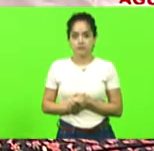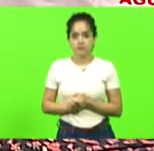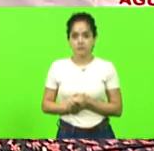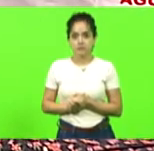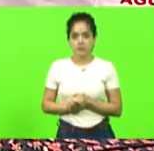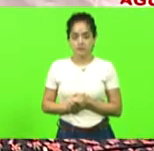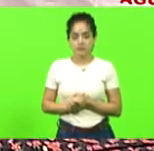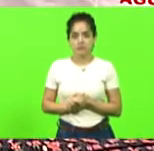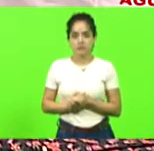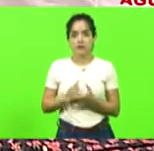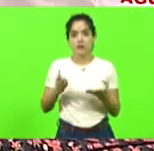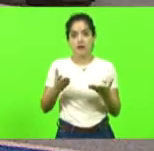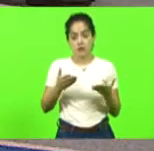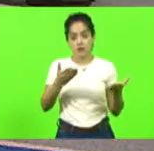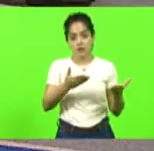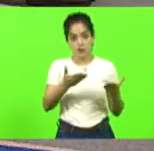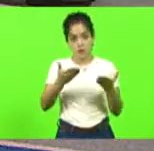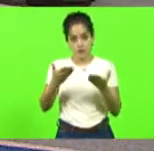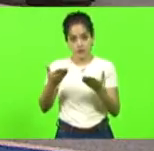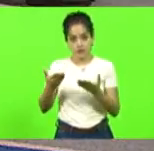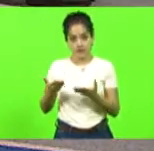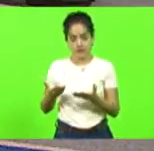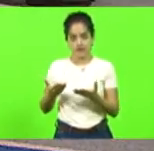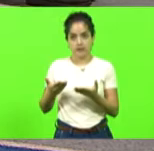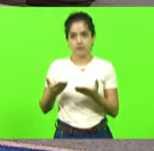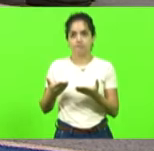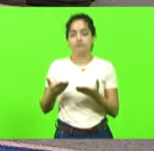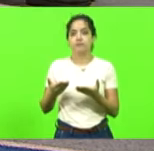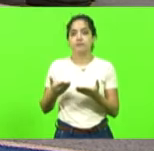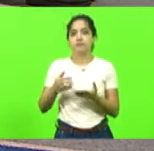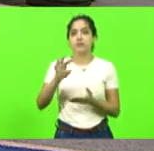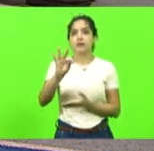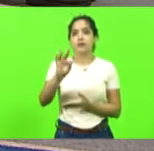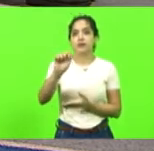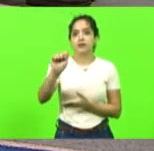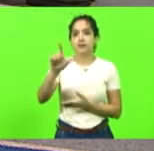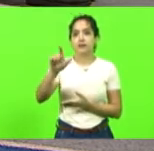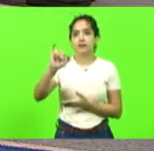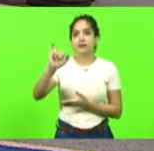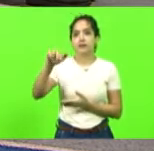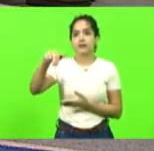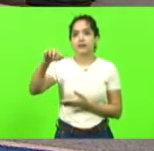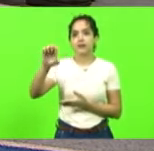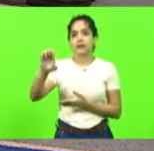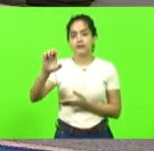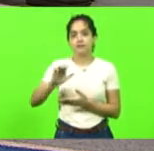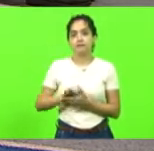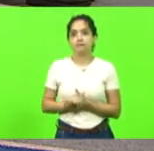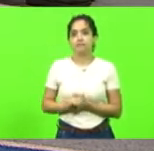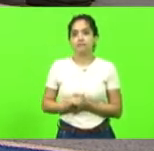O cerimonial convida para receber a homenagem a senhora Taline Moraes.